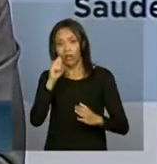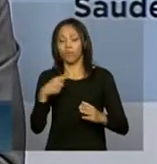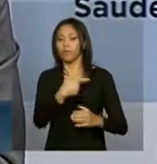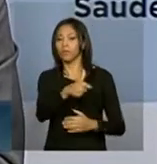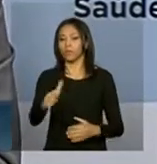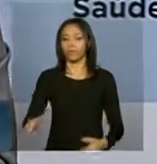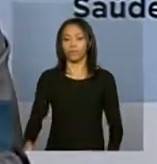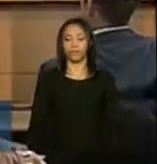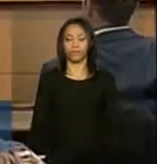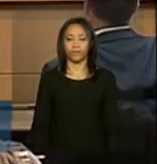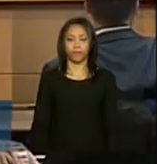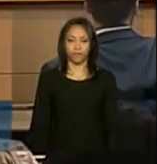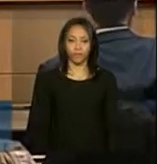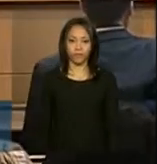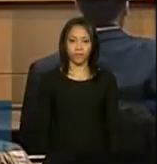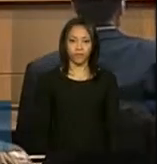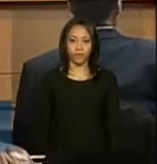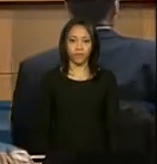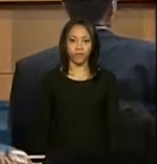SUS.